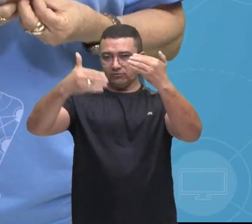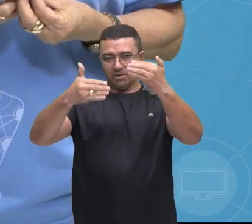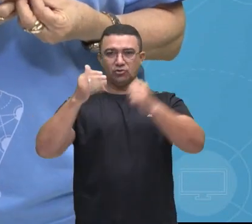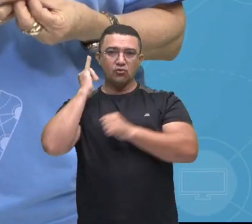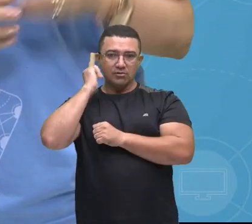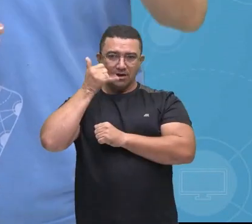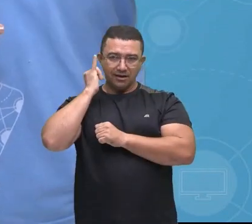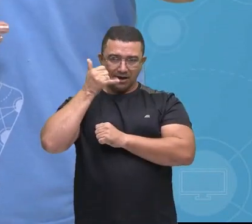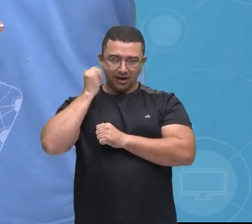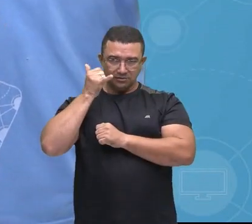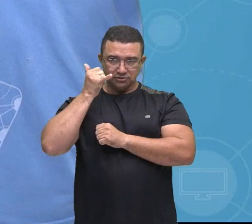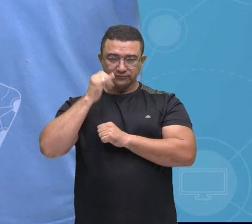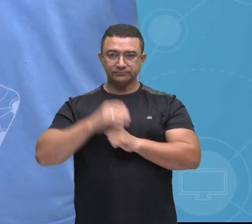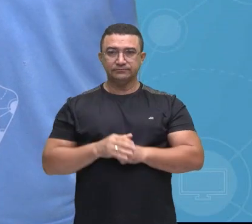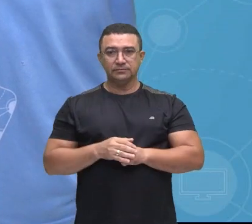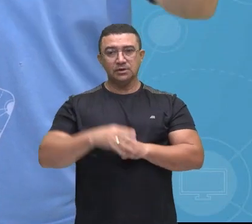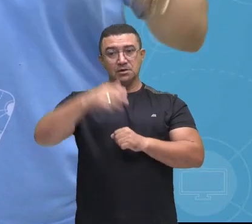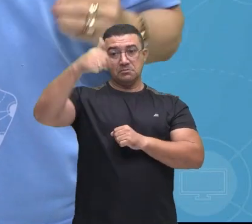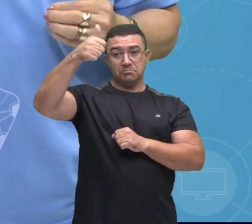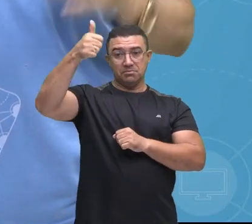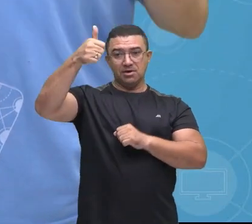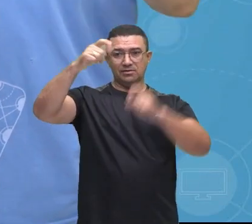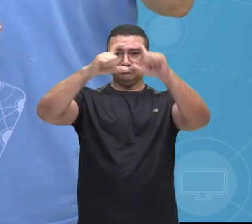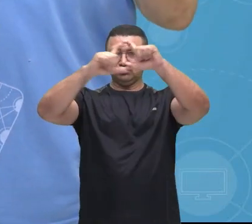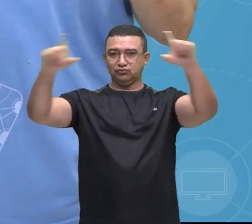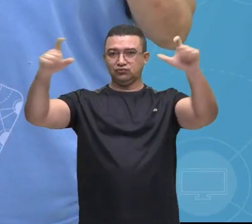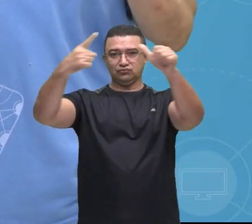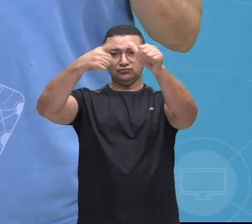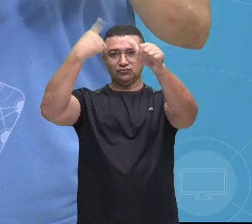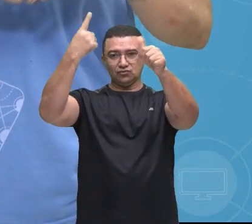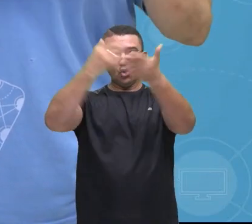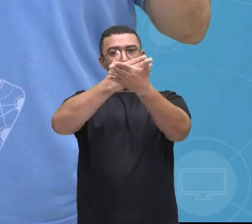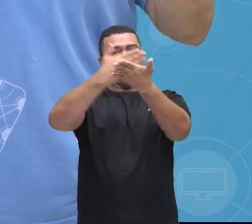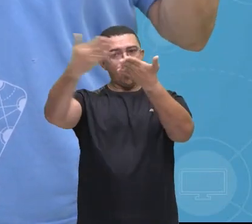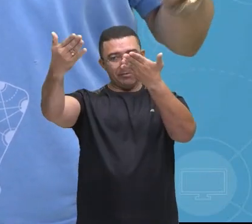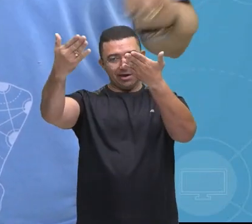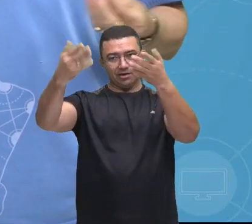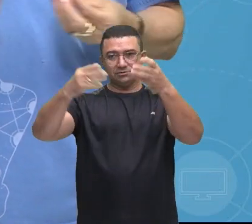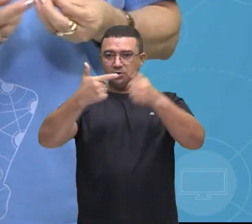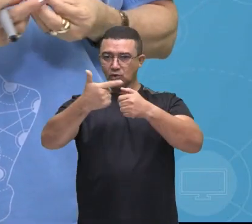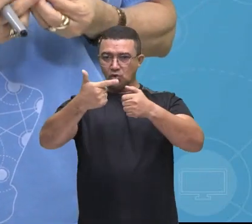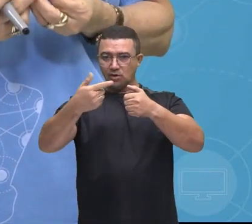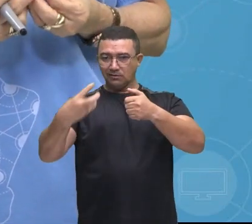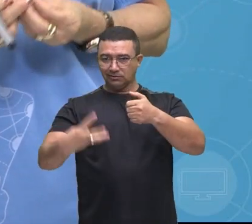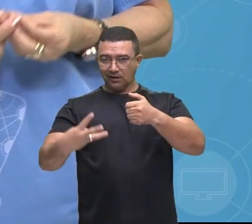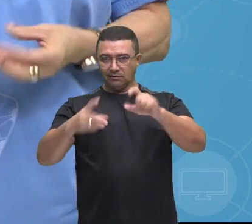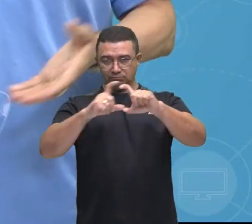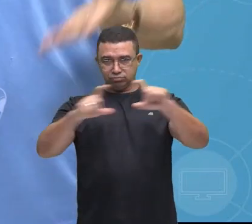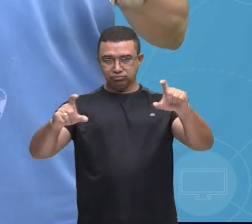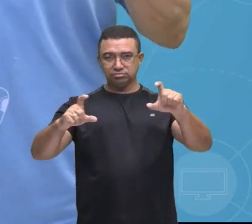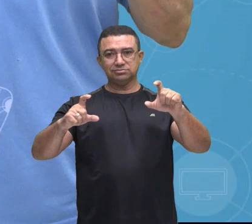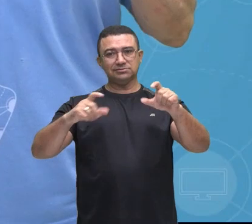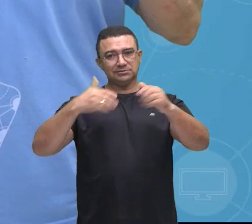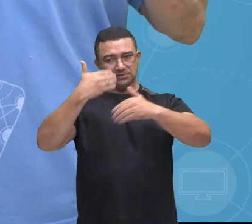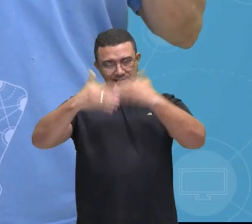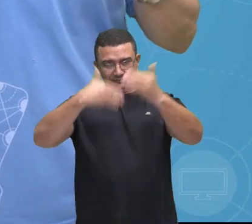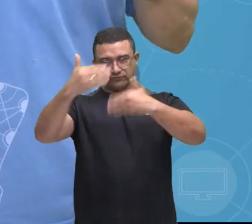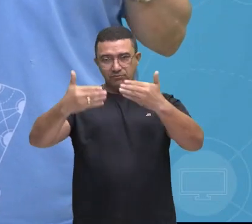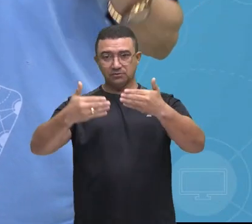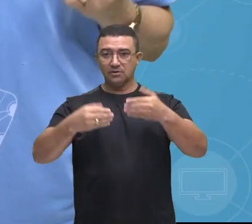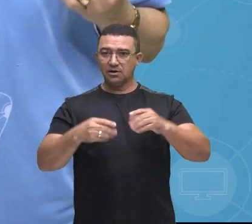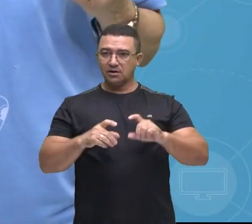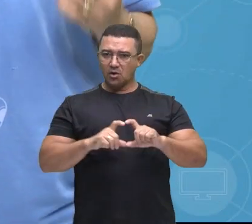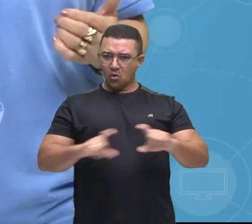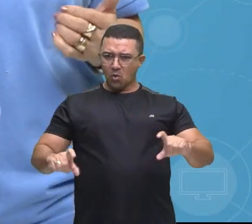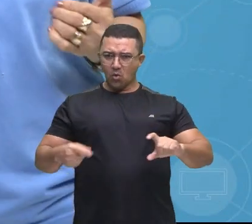dessa narrativa. O primeiro foi o introdutório, segundo e terceiro constituindo o desenvolvimento, e agora